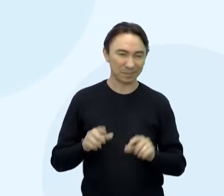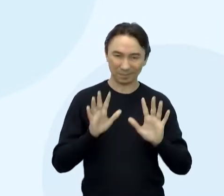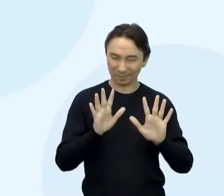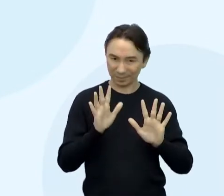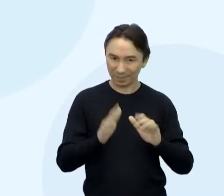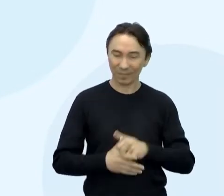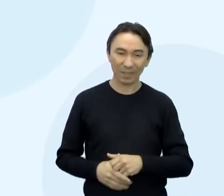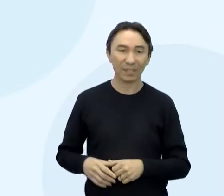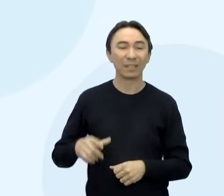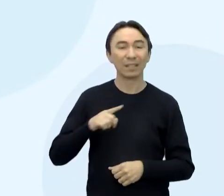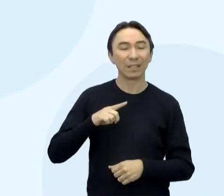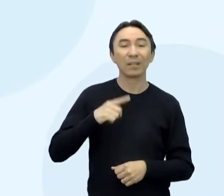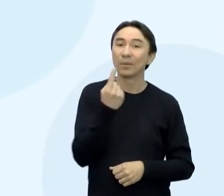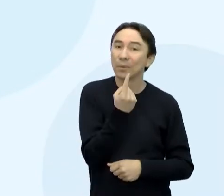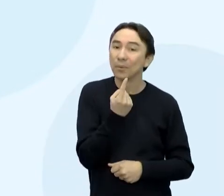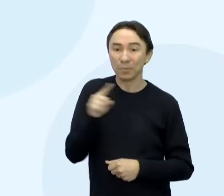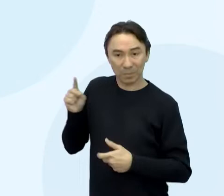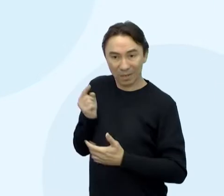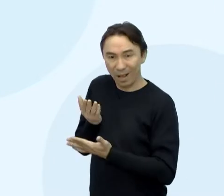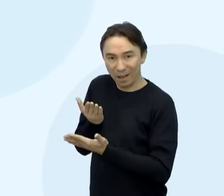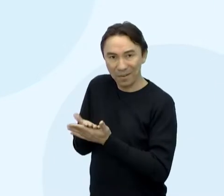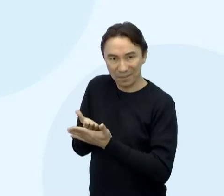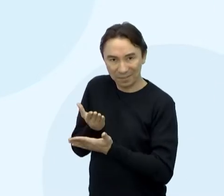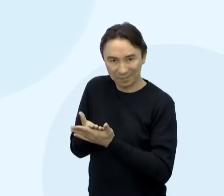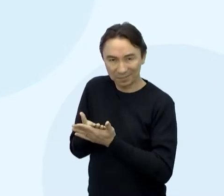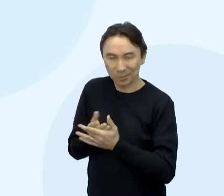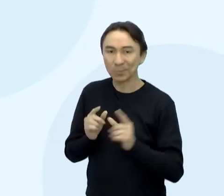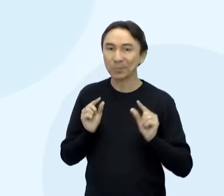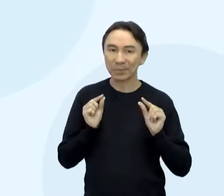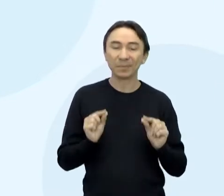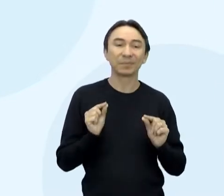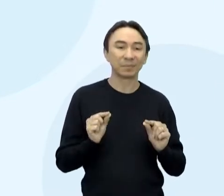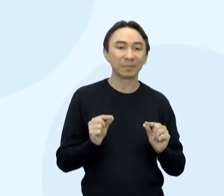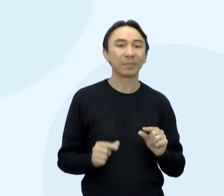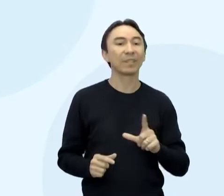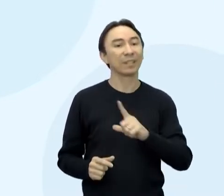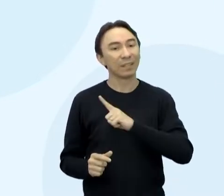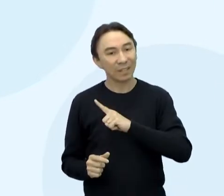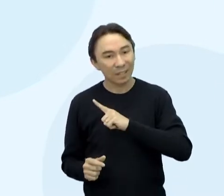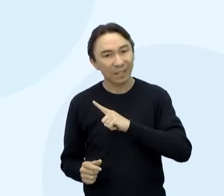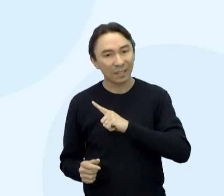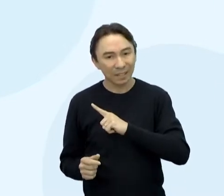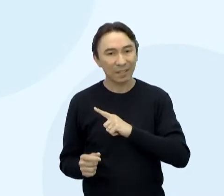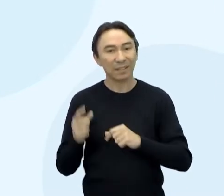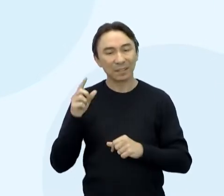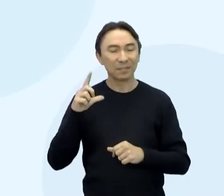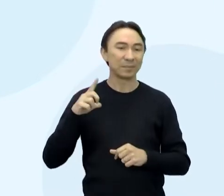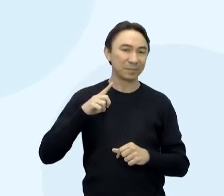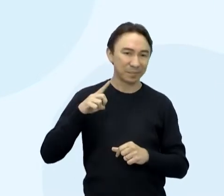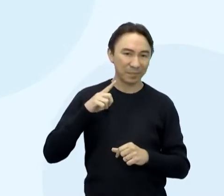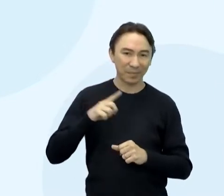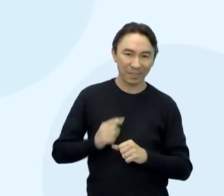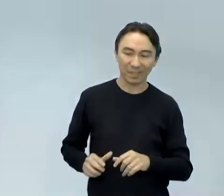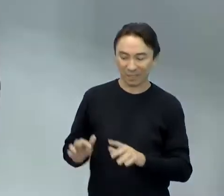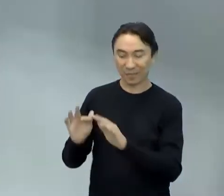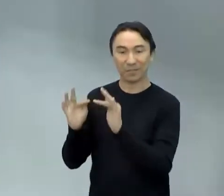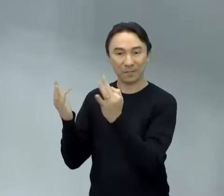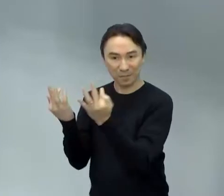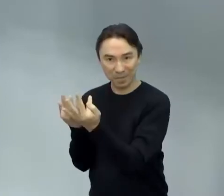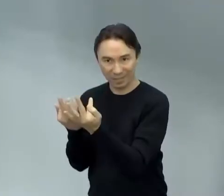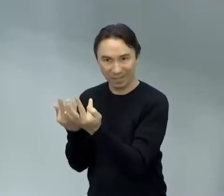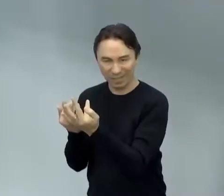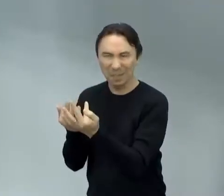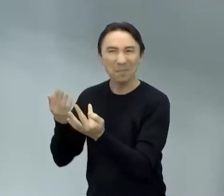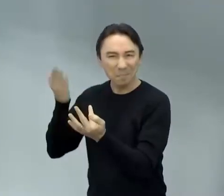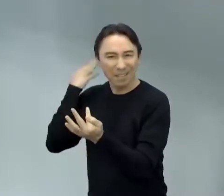nossa última aula, então, a gente viu a relação entre a hemofilia e a família real. Inclusive, a